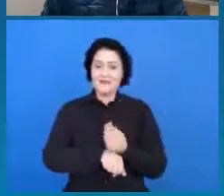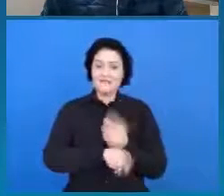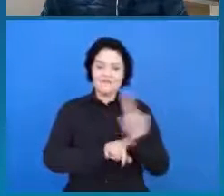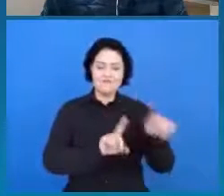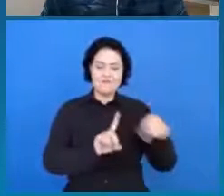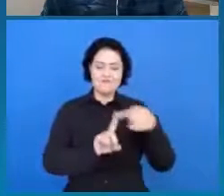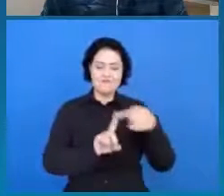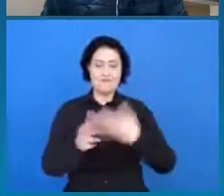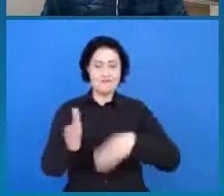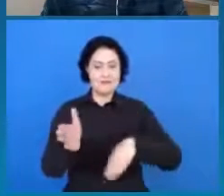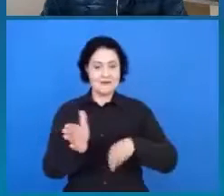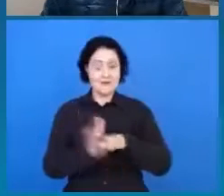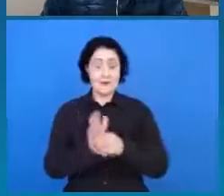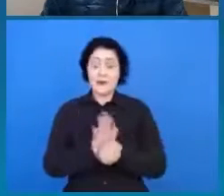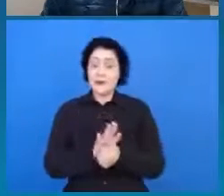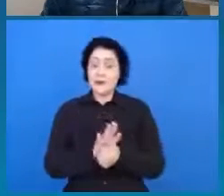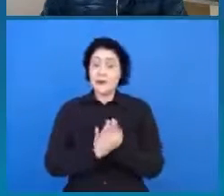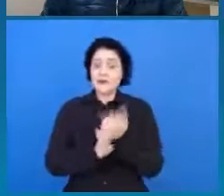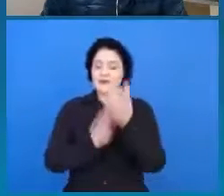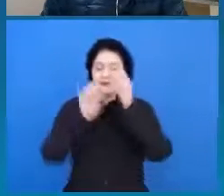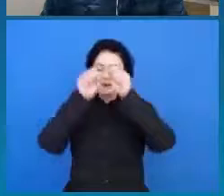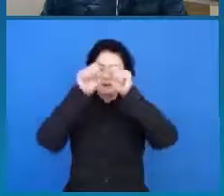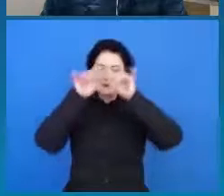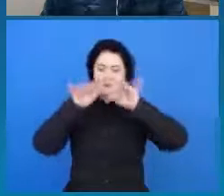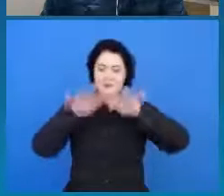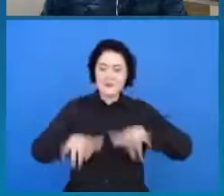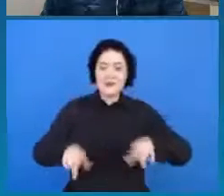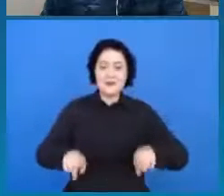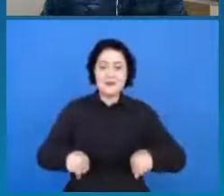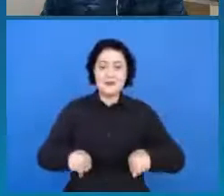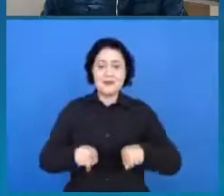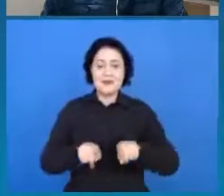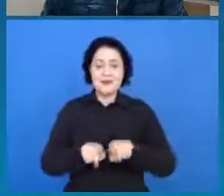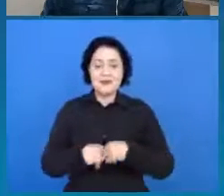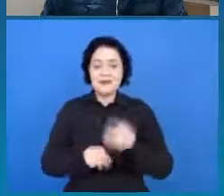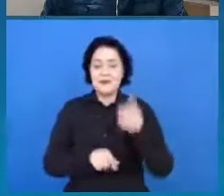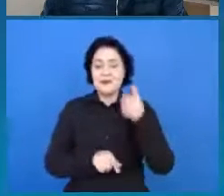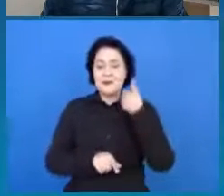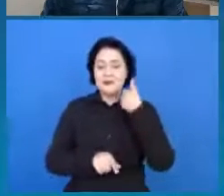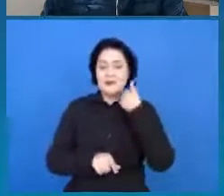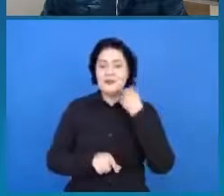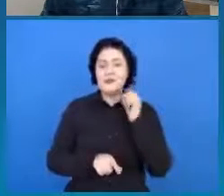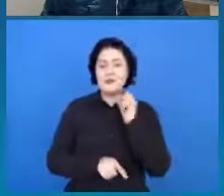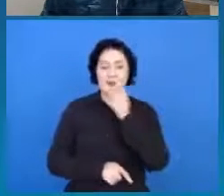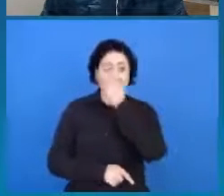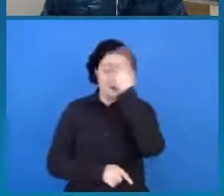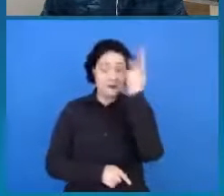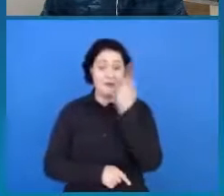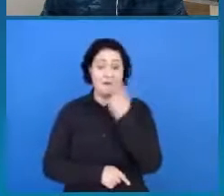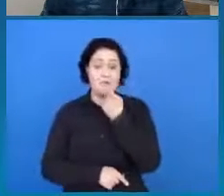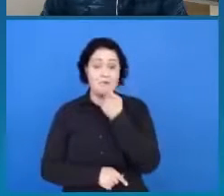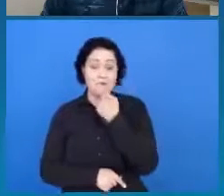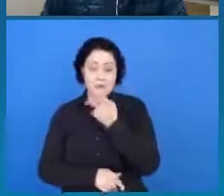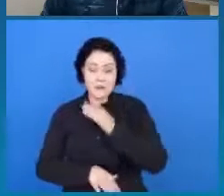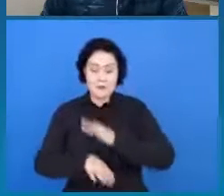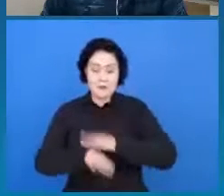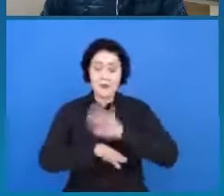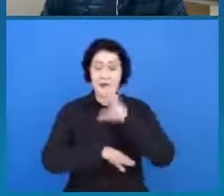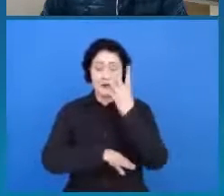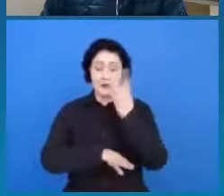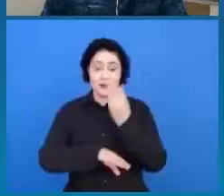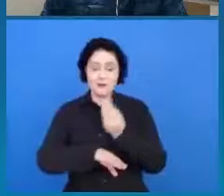alcançando por tantas bênçãos vimos aqui no chat alguém dizendo o a